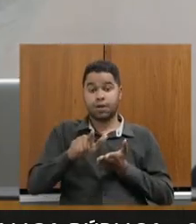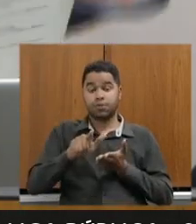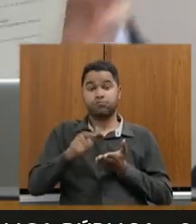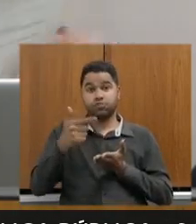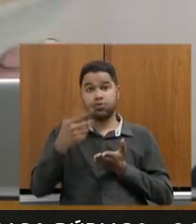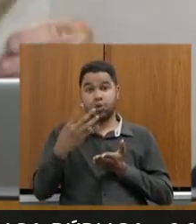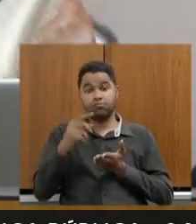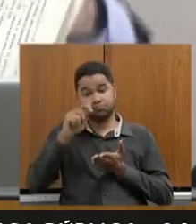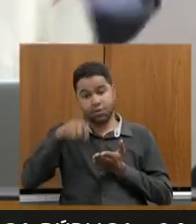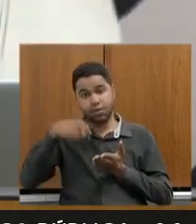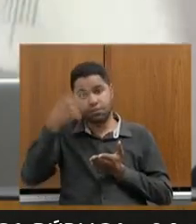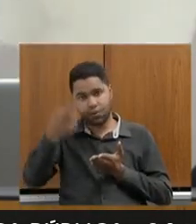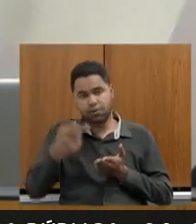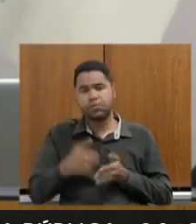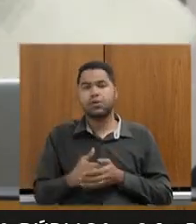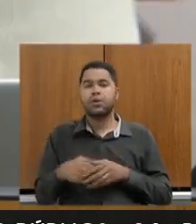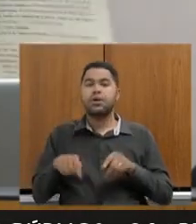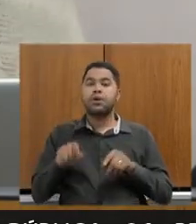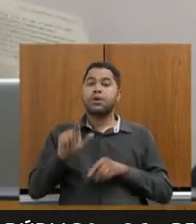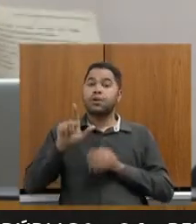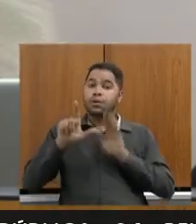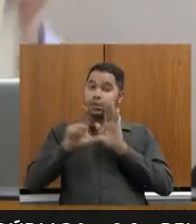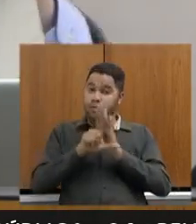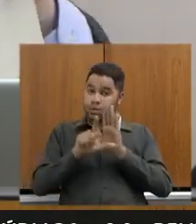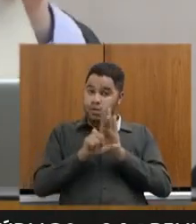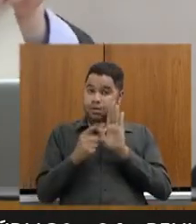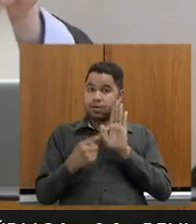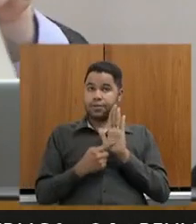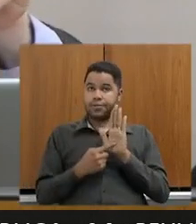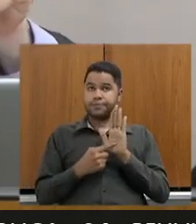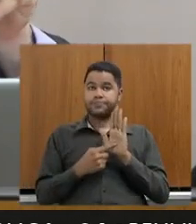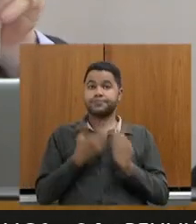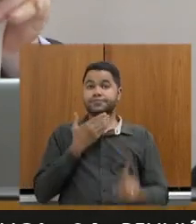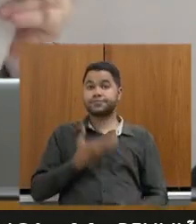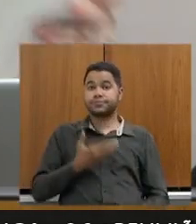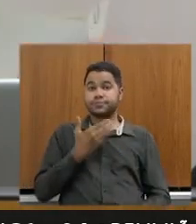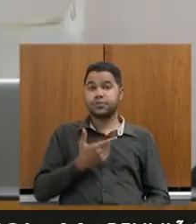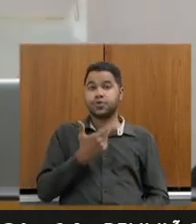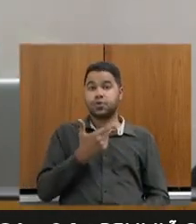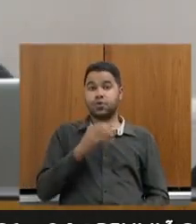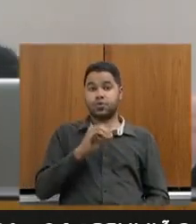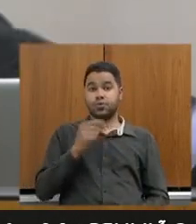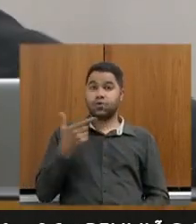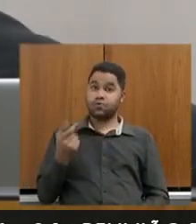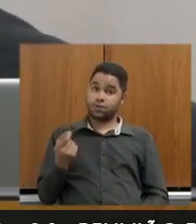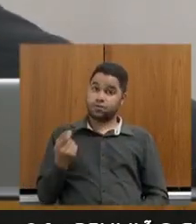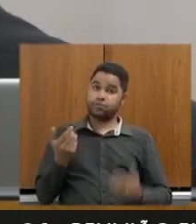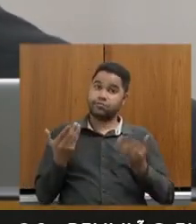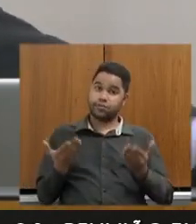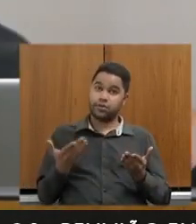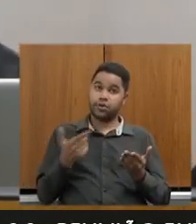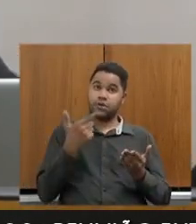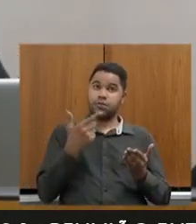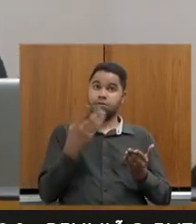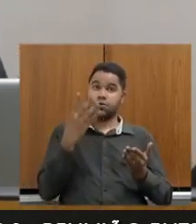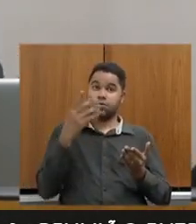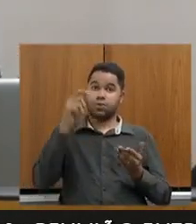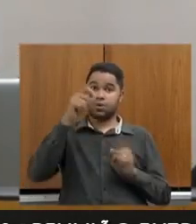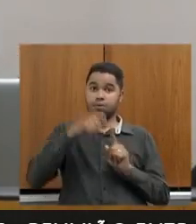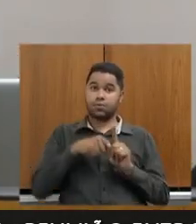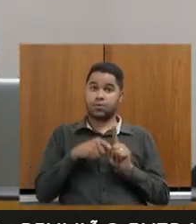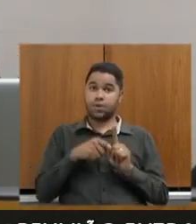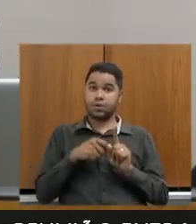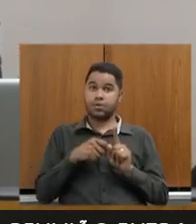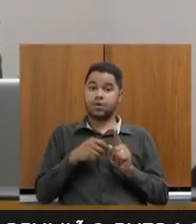desta lei a lei é de dezembro de 2020 por tantos há quatro meses